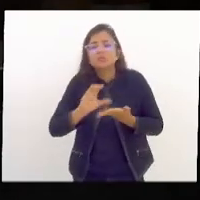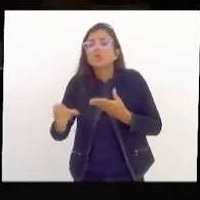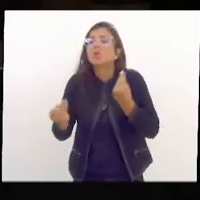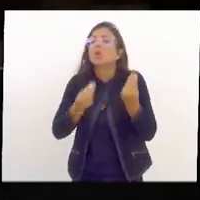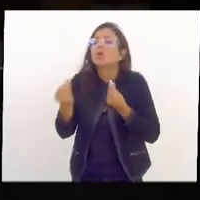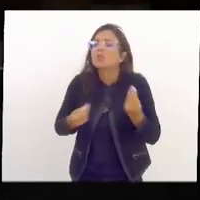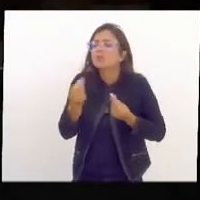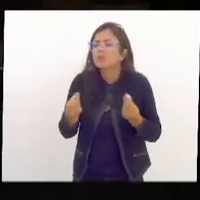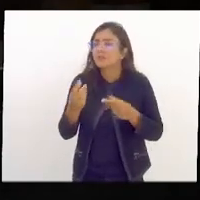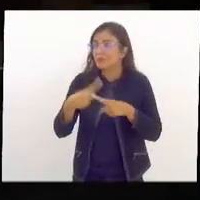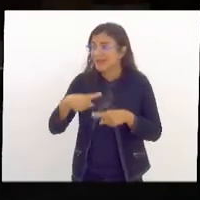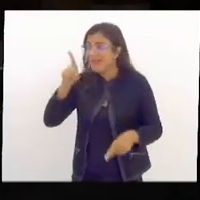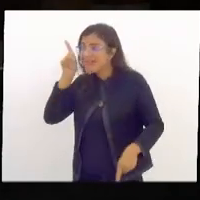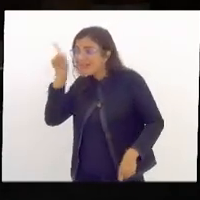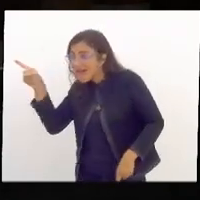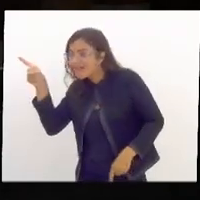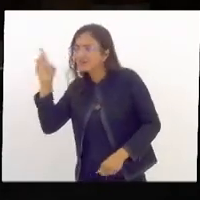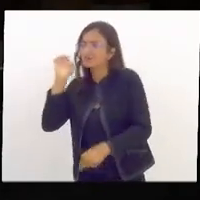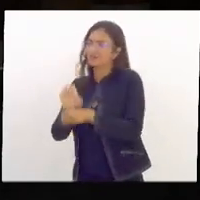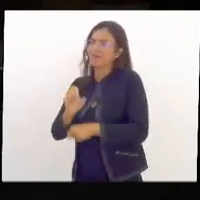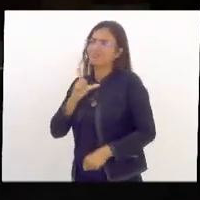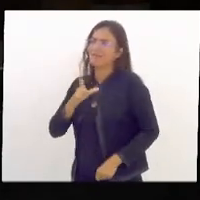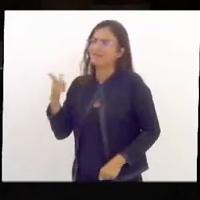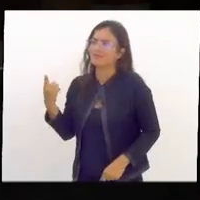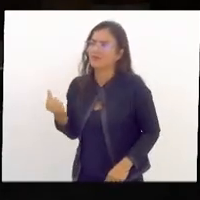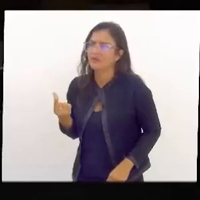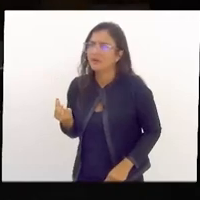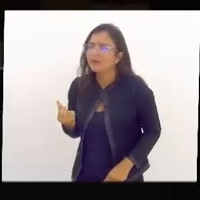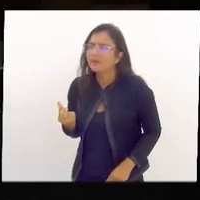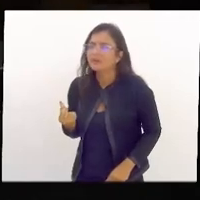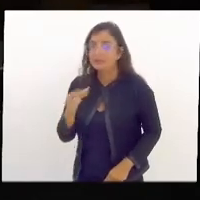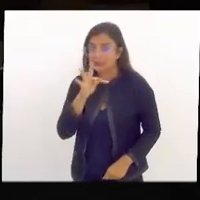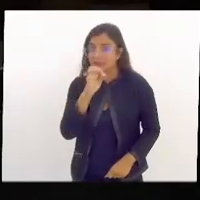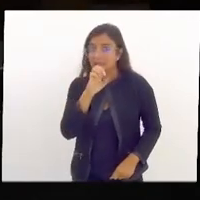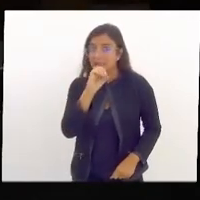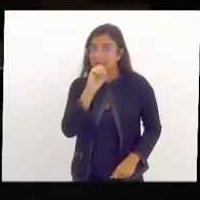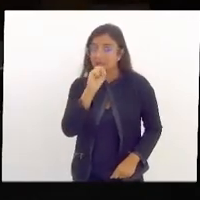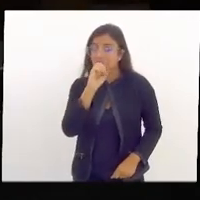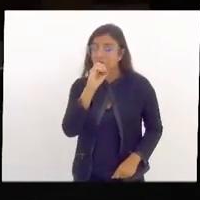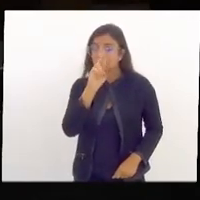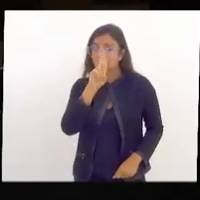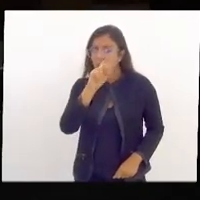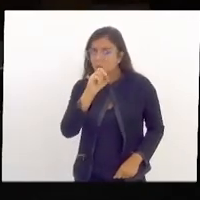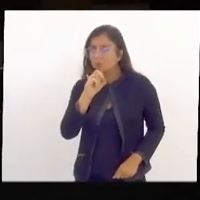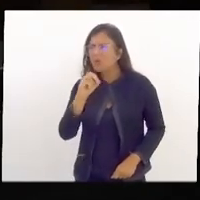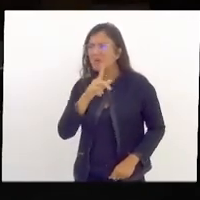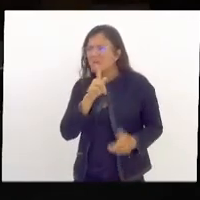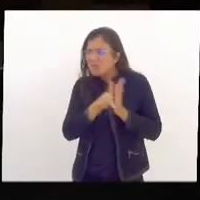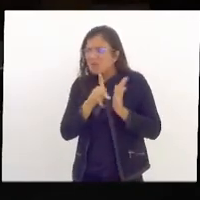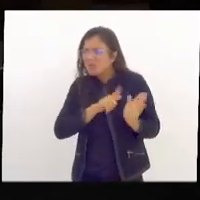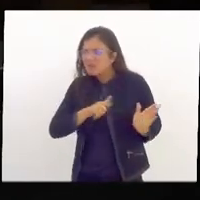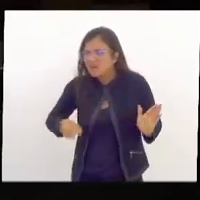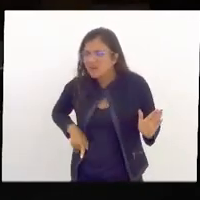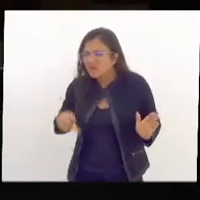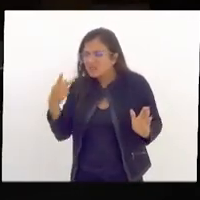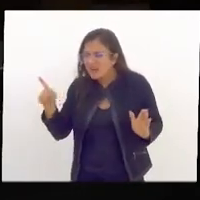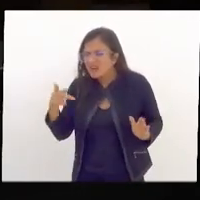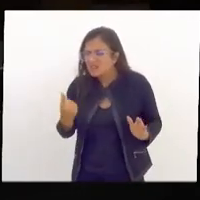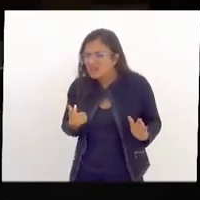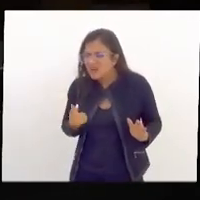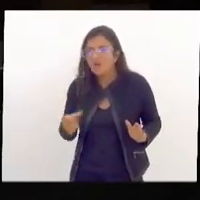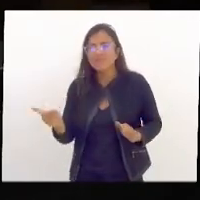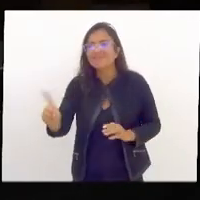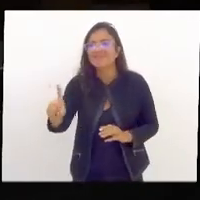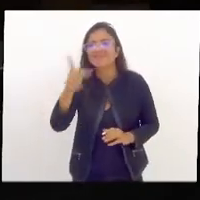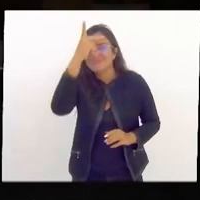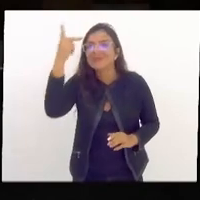do Tesouro do Estado. Bem lembrar, quando fala Tesouro do Estado, do governo, não é do governador, não, sai do bolso dele, não, sai do contribuinte